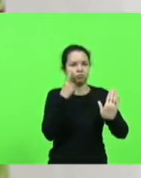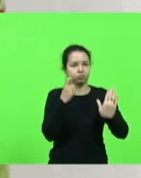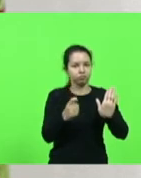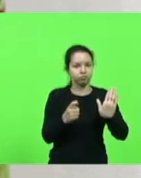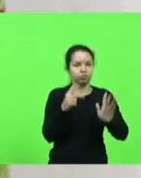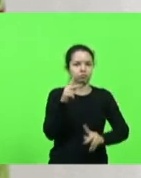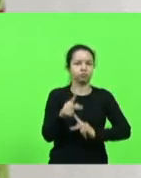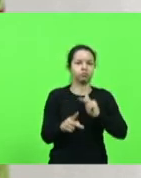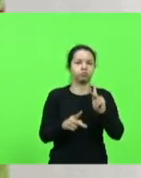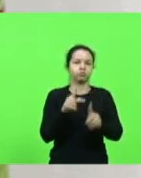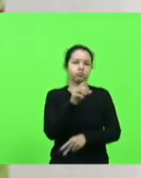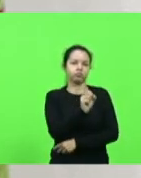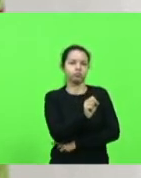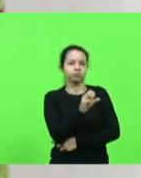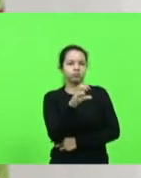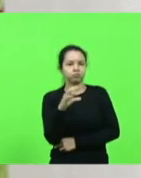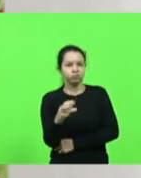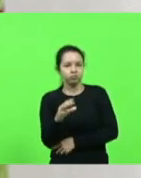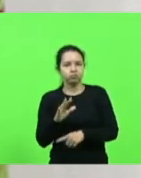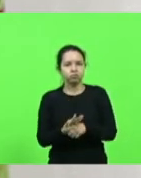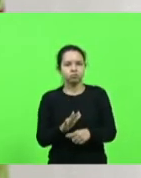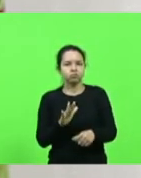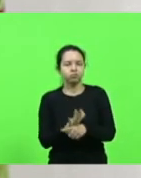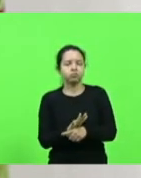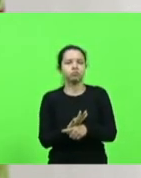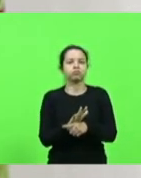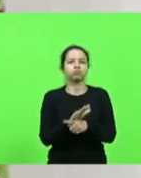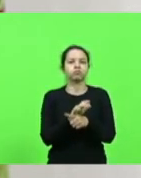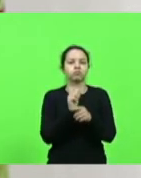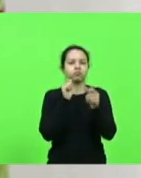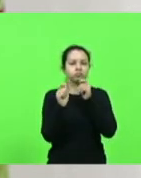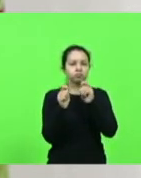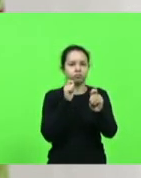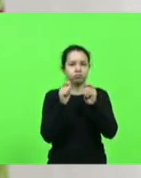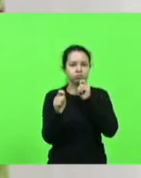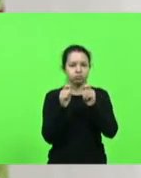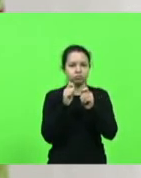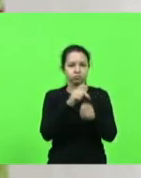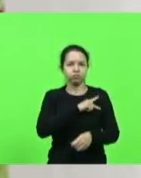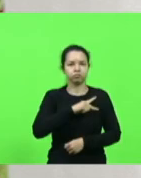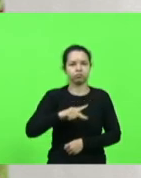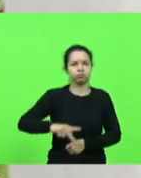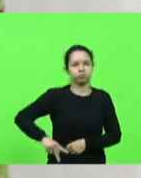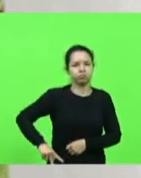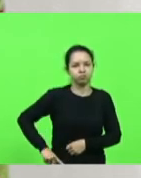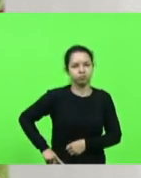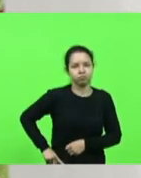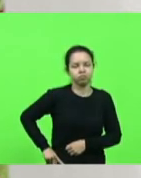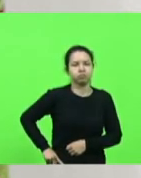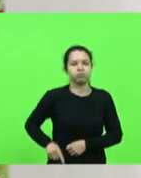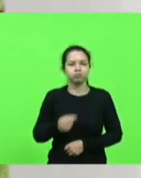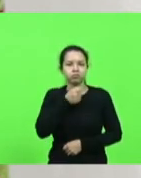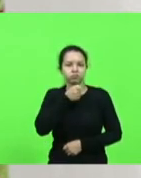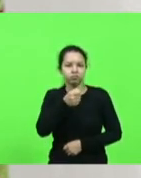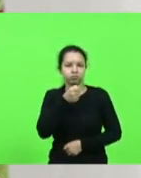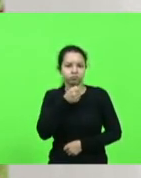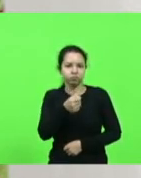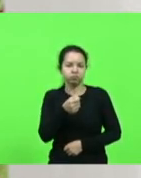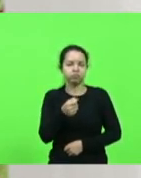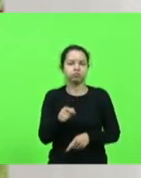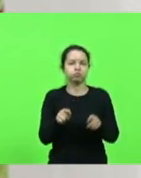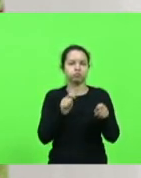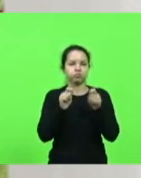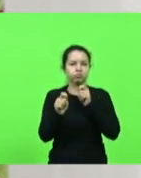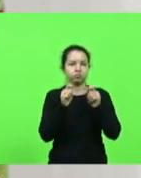a colaboração da assessora da presidência, jornalista Simone Sartori, da assessoria cultural, doutora Anne, e